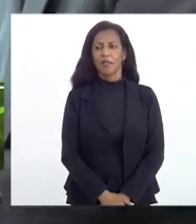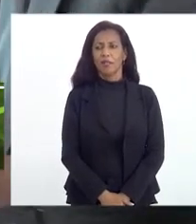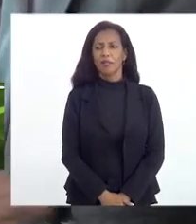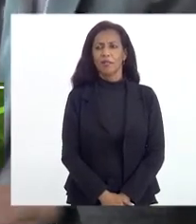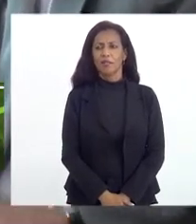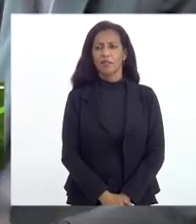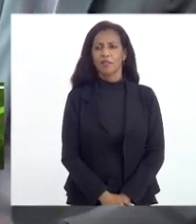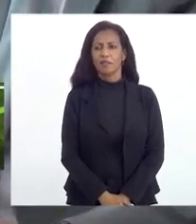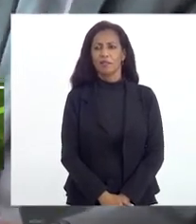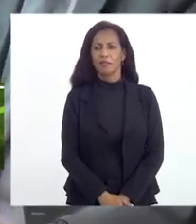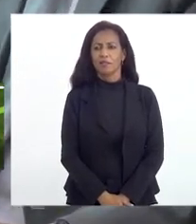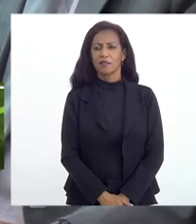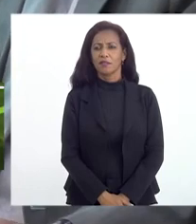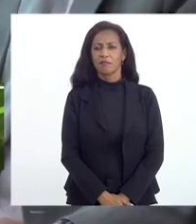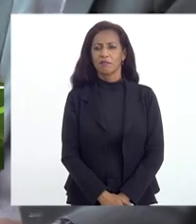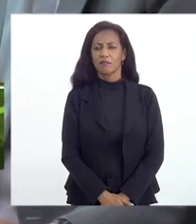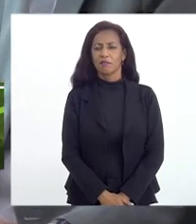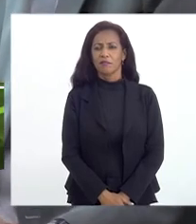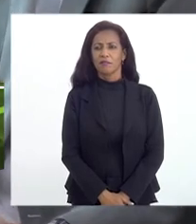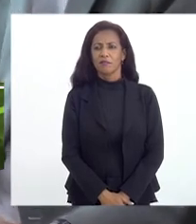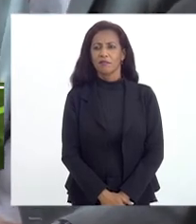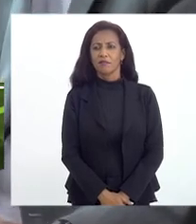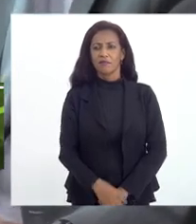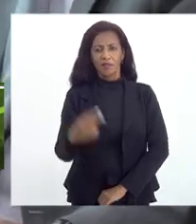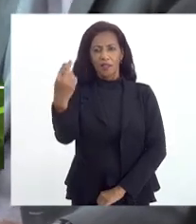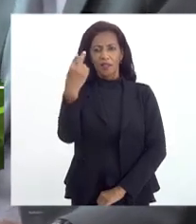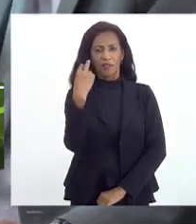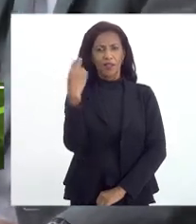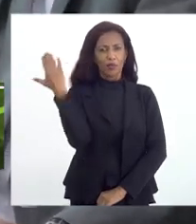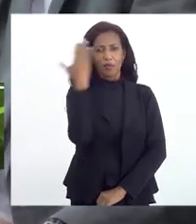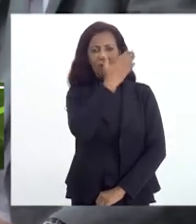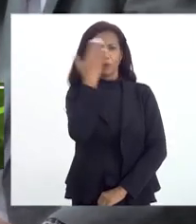Ah, valeu. Está me vendo, não, né?